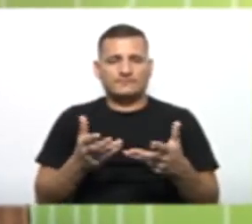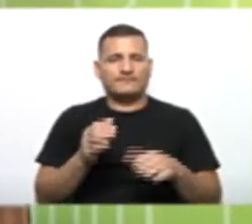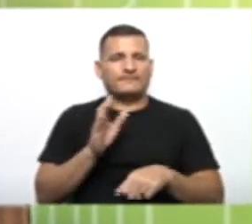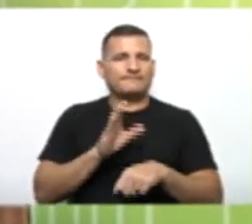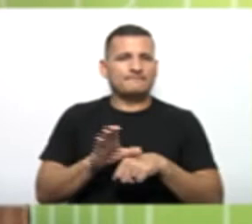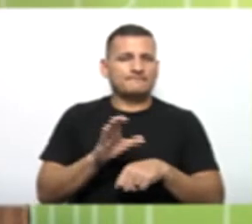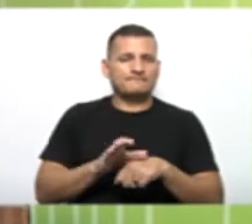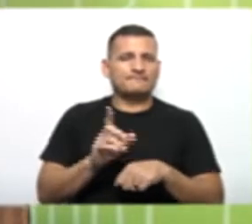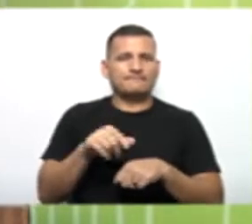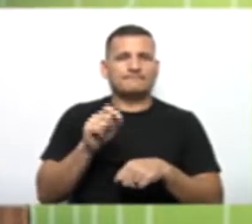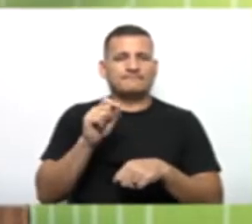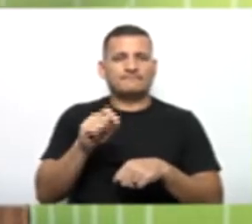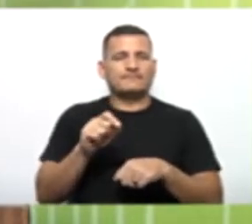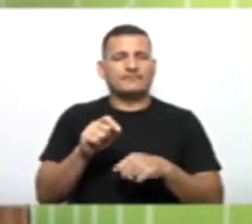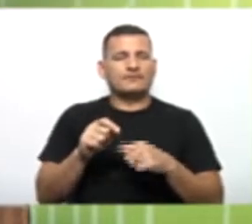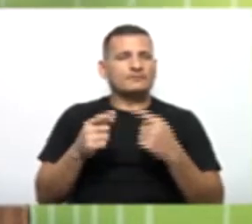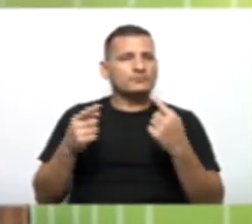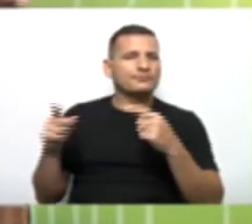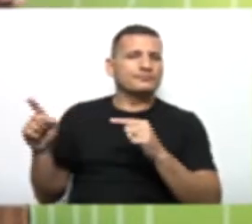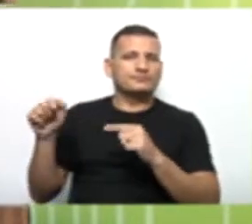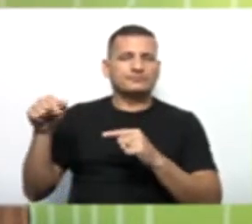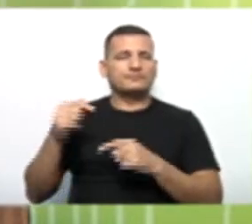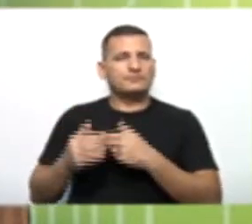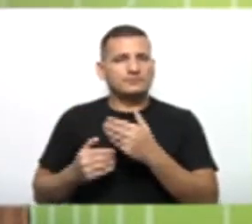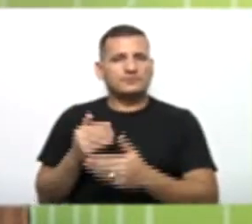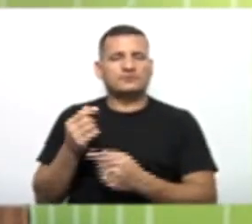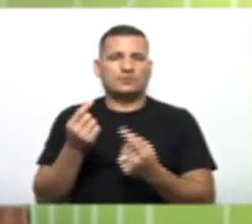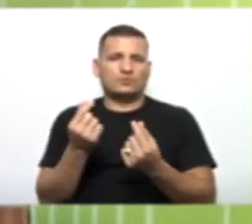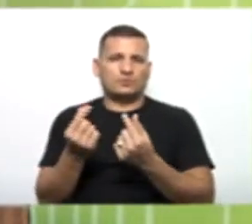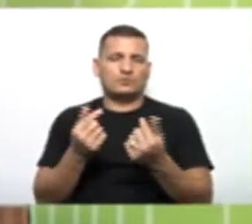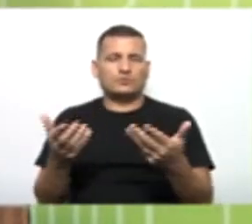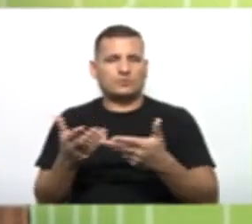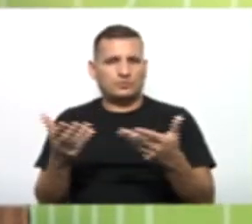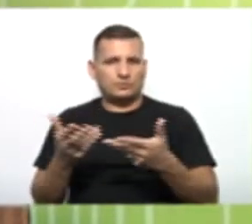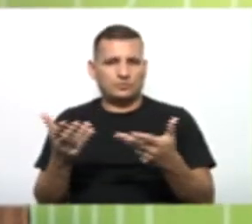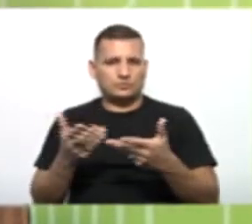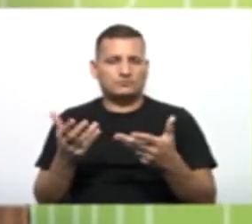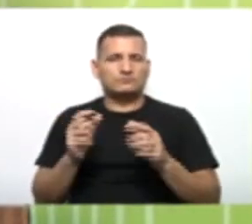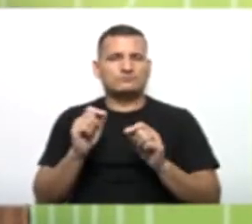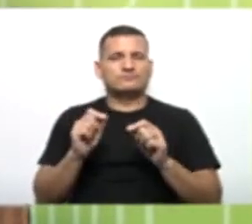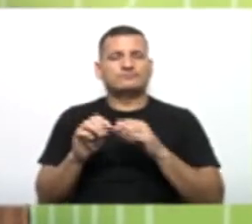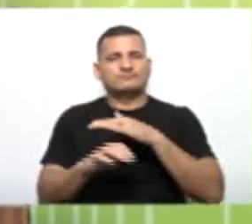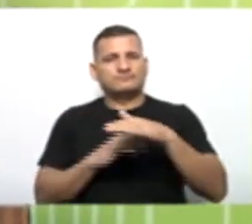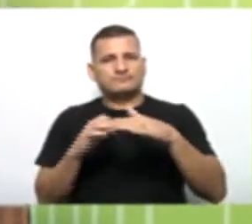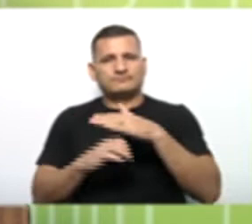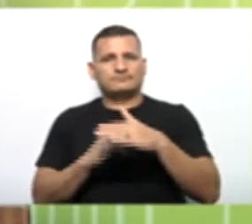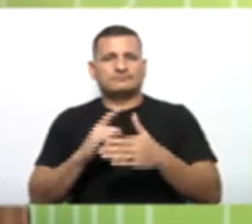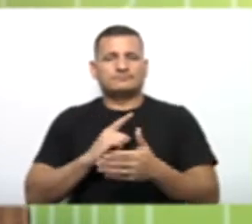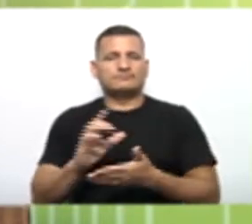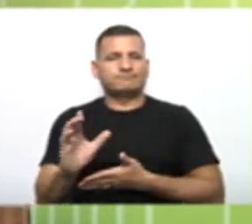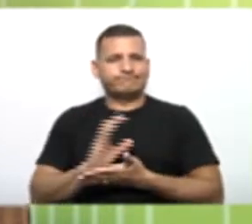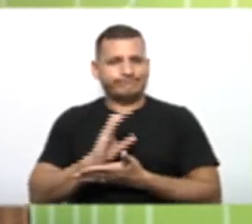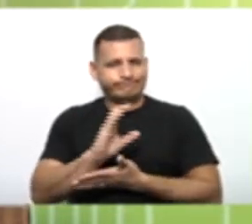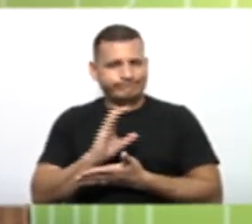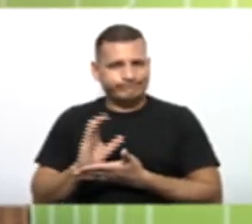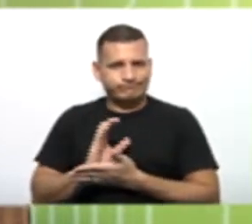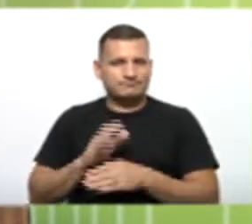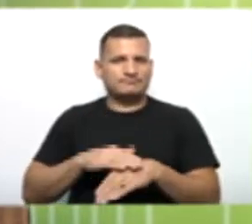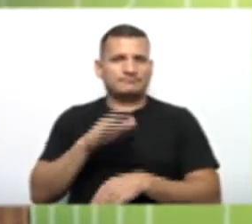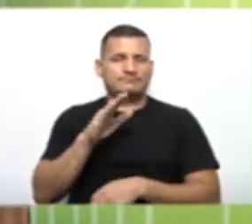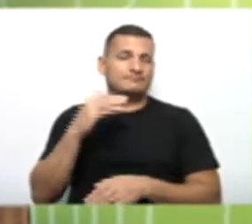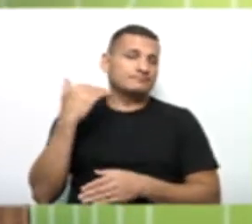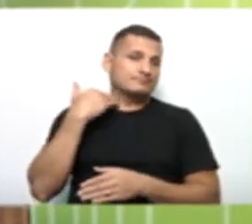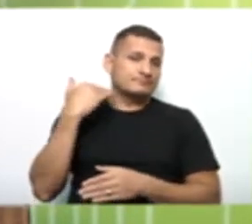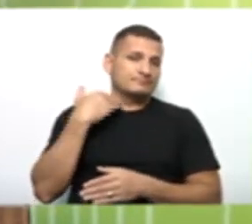questiona esse processo econômico que está em posto hoje é um processo onde as empresas lucram cada vez mais onde